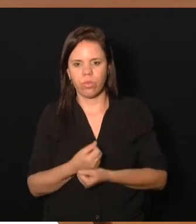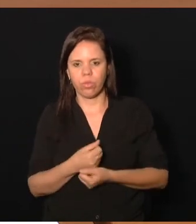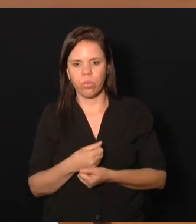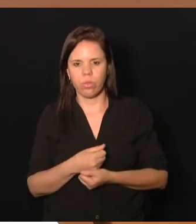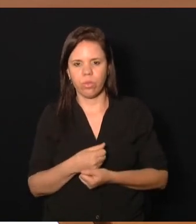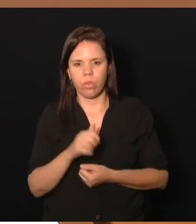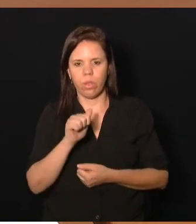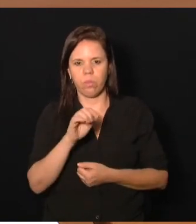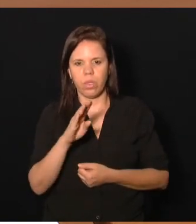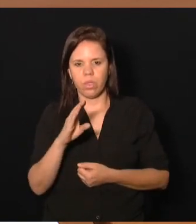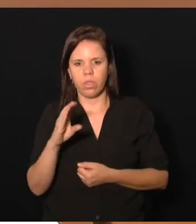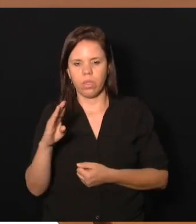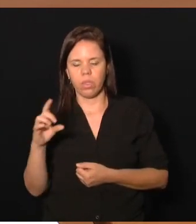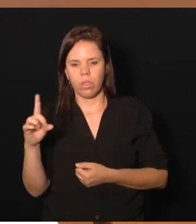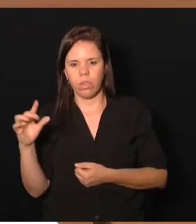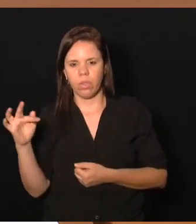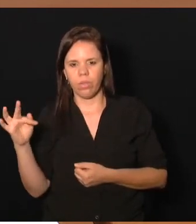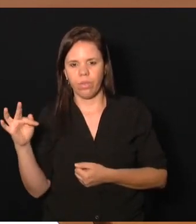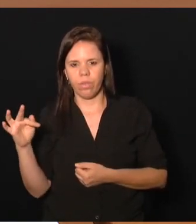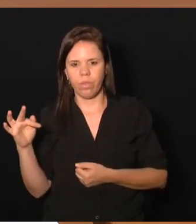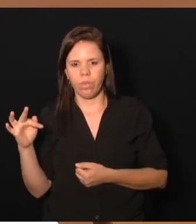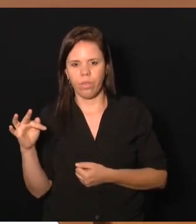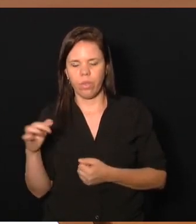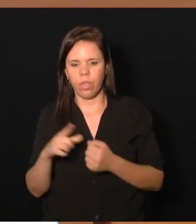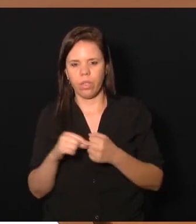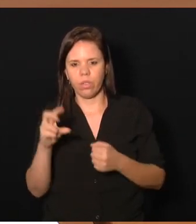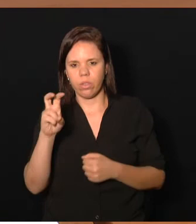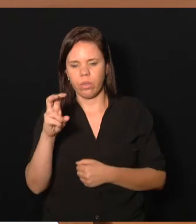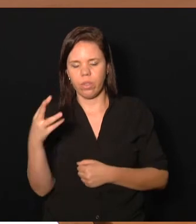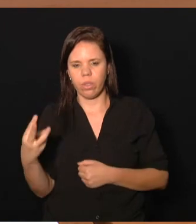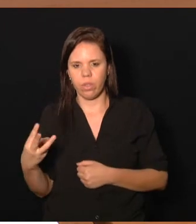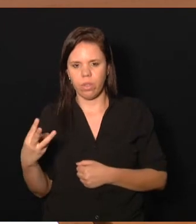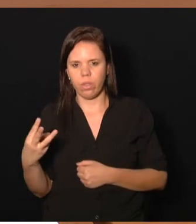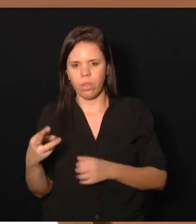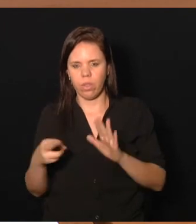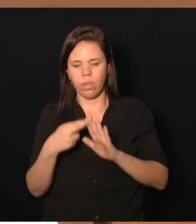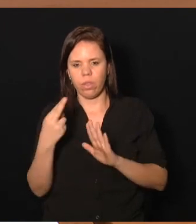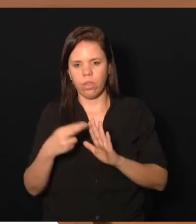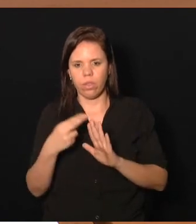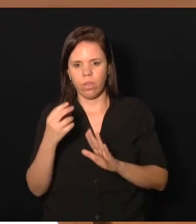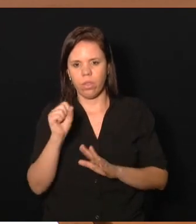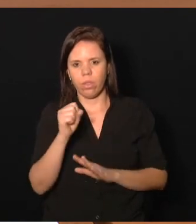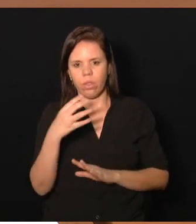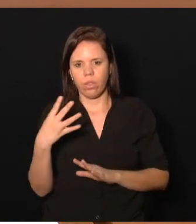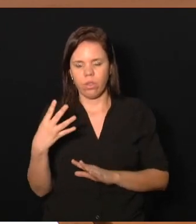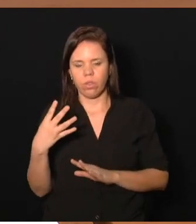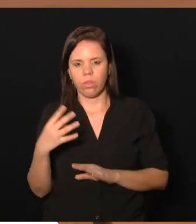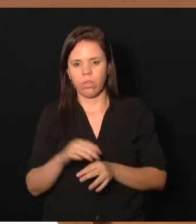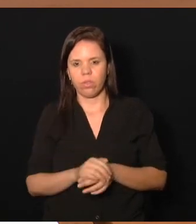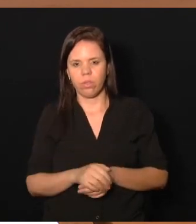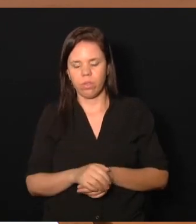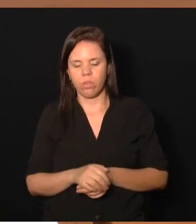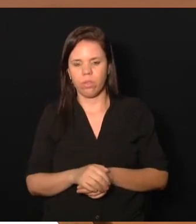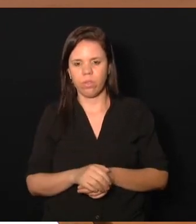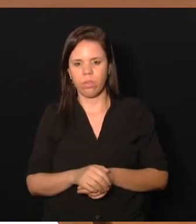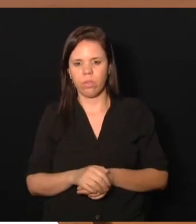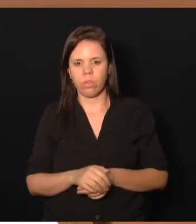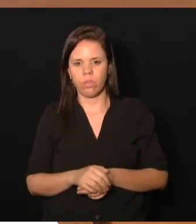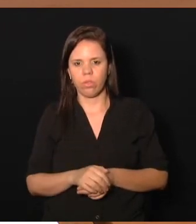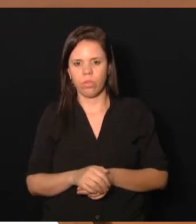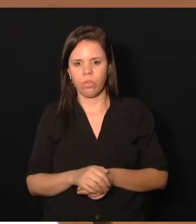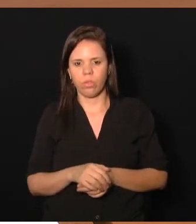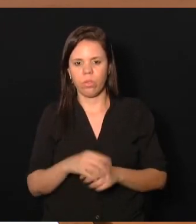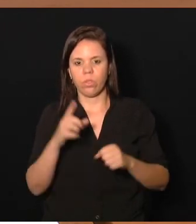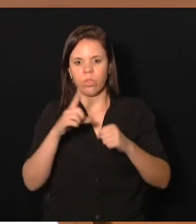A, B, C, D, E, F do artigo 53 da resolução número 842, que passa a vigorar com a seguinte redação.